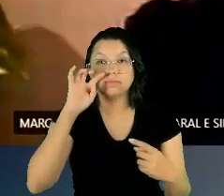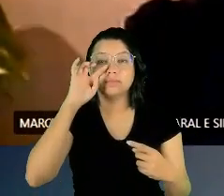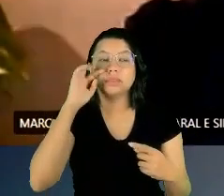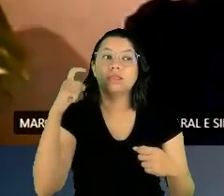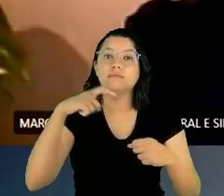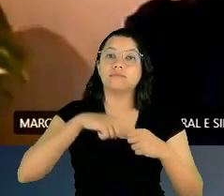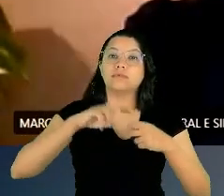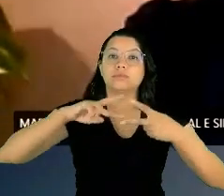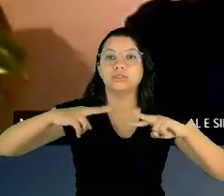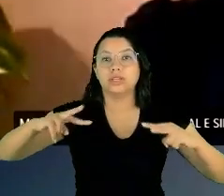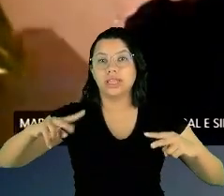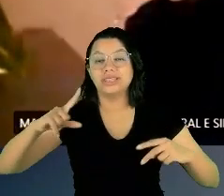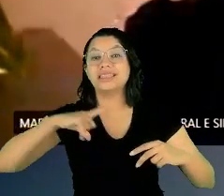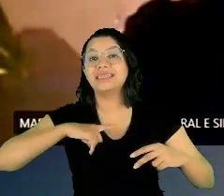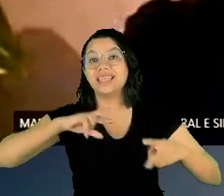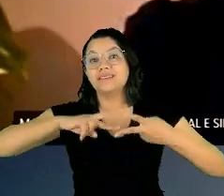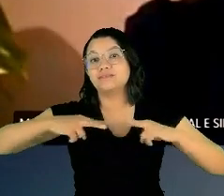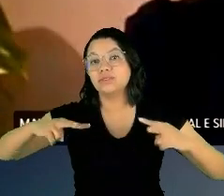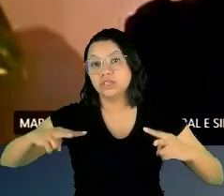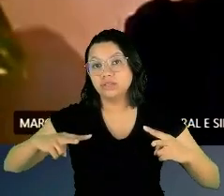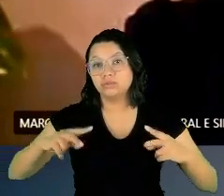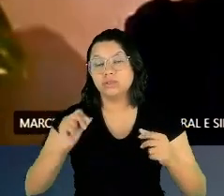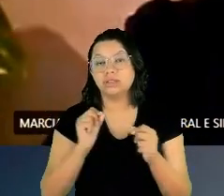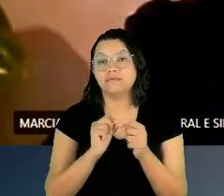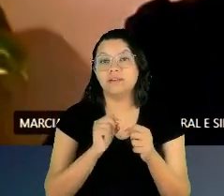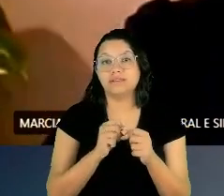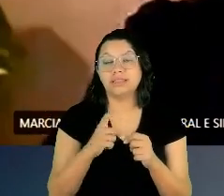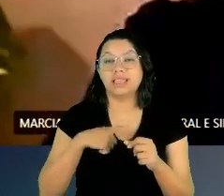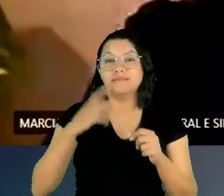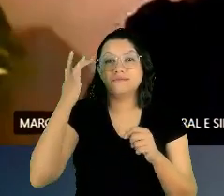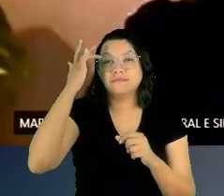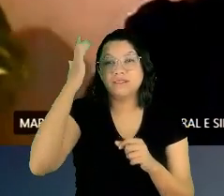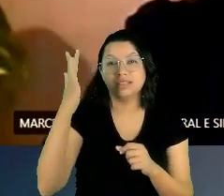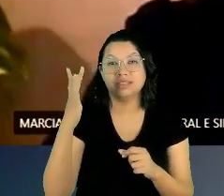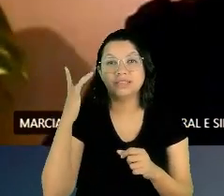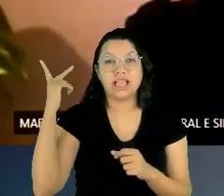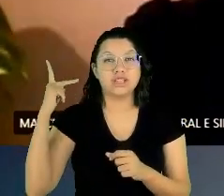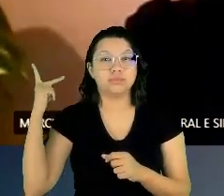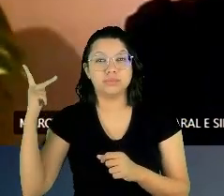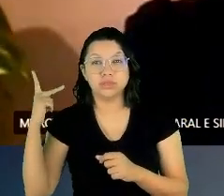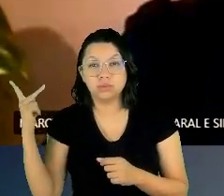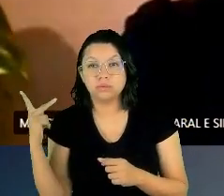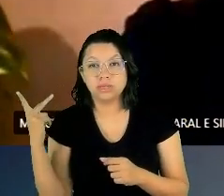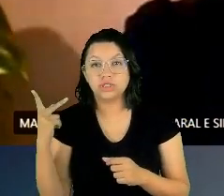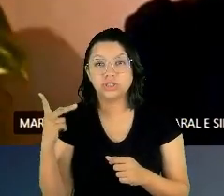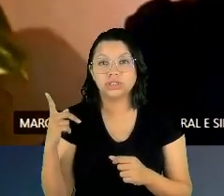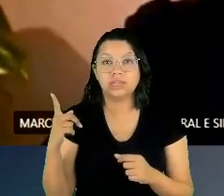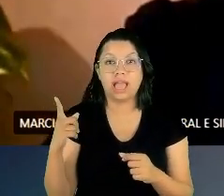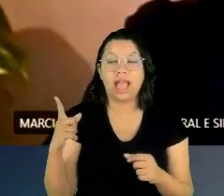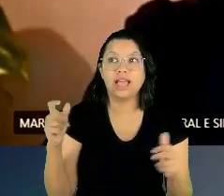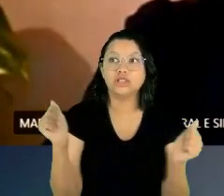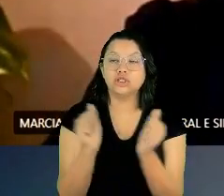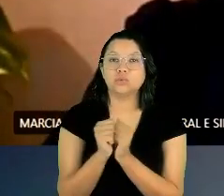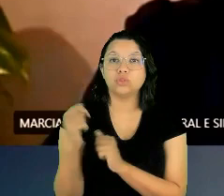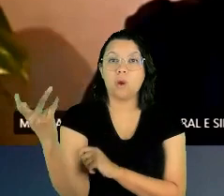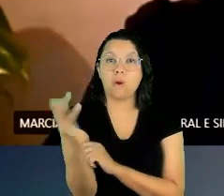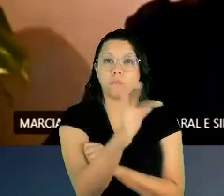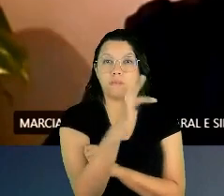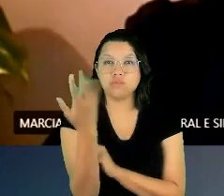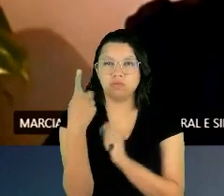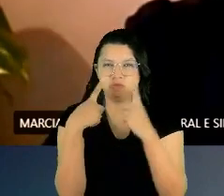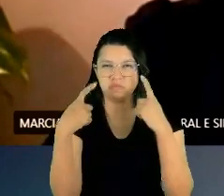volta à epigenética. Então, ter um gene que te predispõe à psicopatia, já ter uma predisposição biológica com um